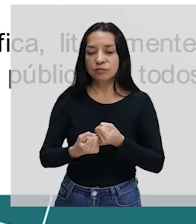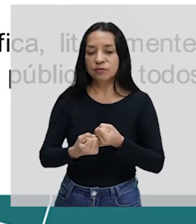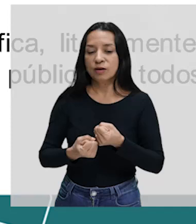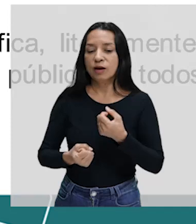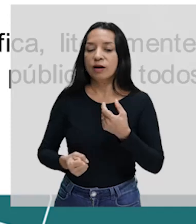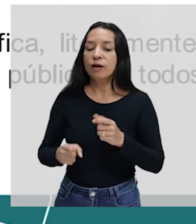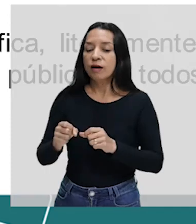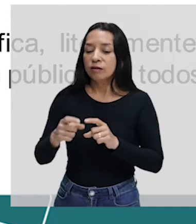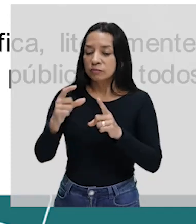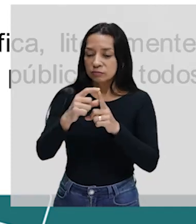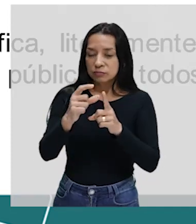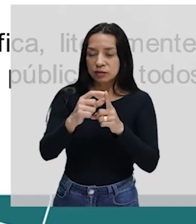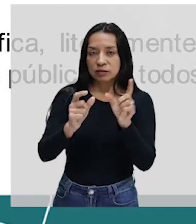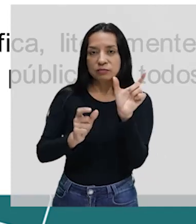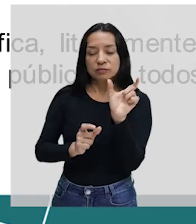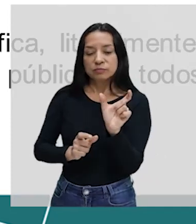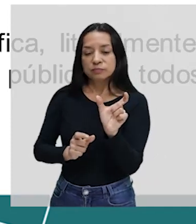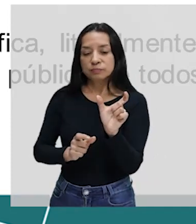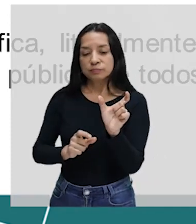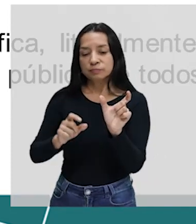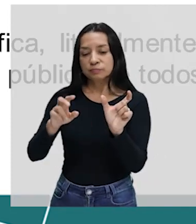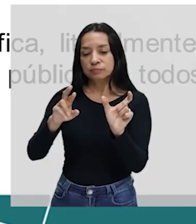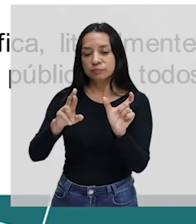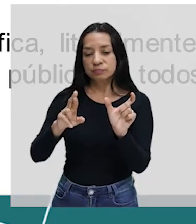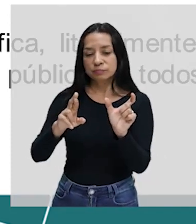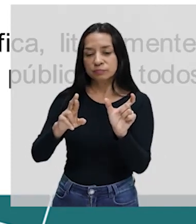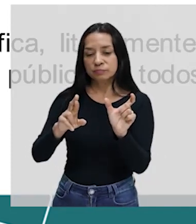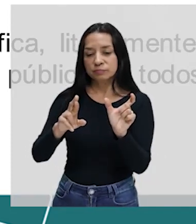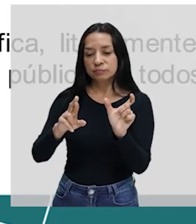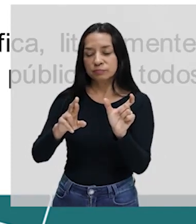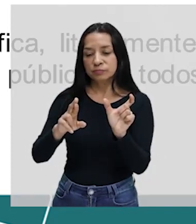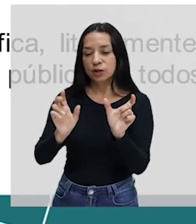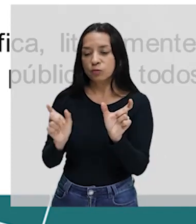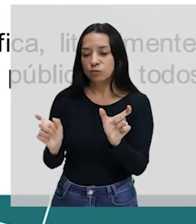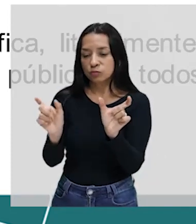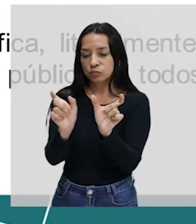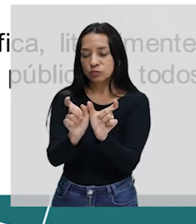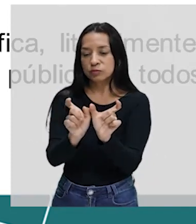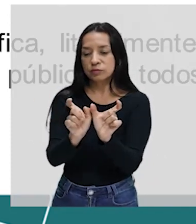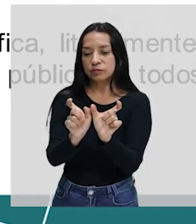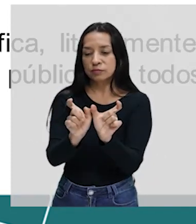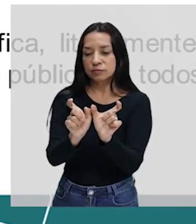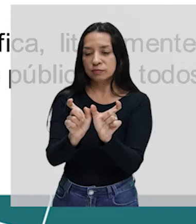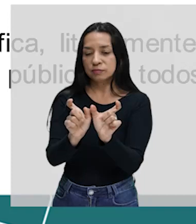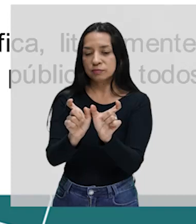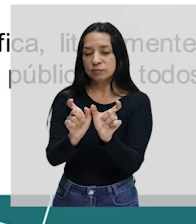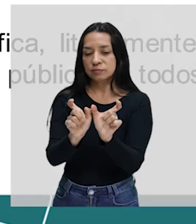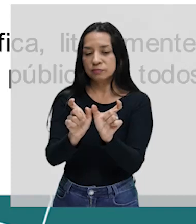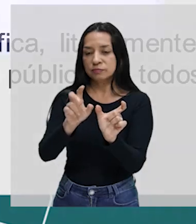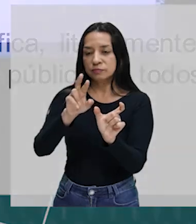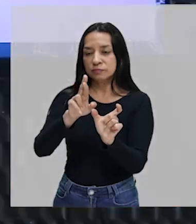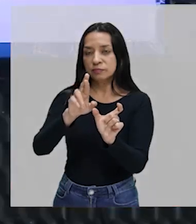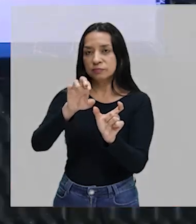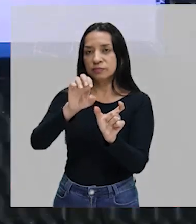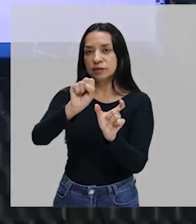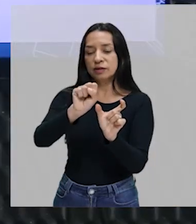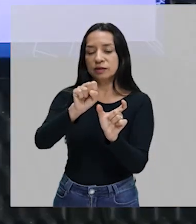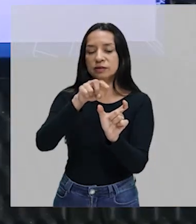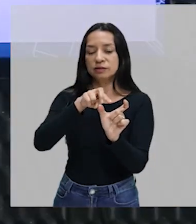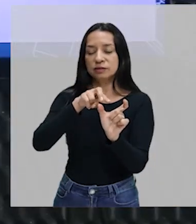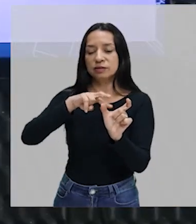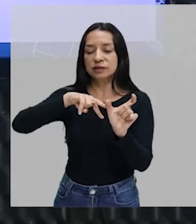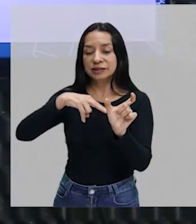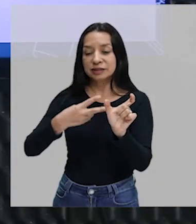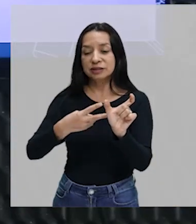república deriva do latim, vem da junção de duas palavras, da palavra res, que